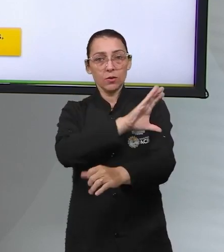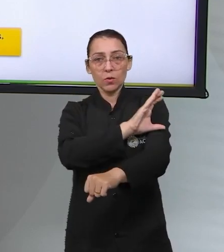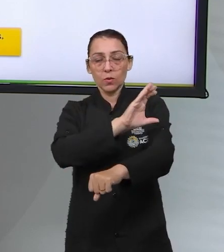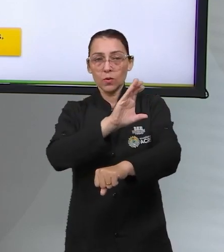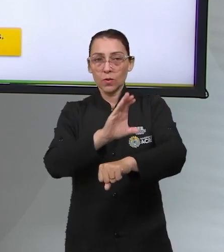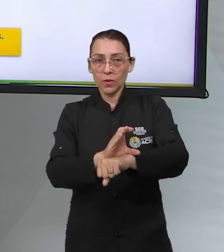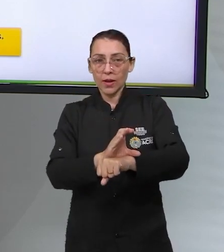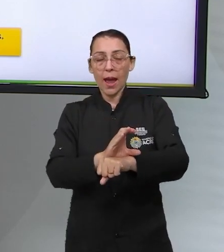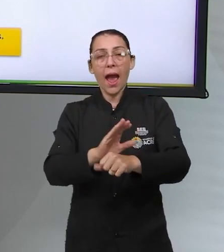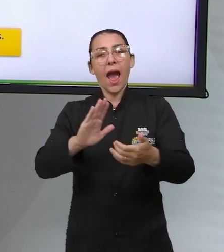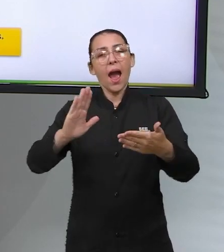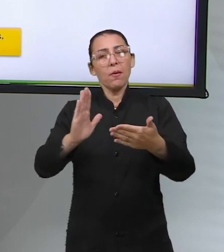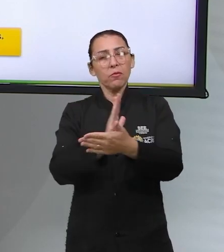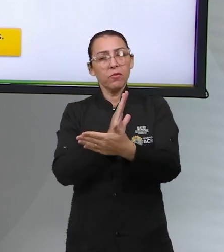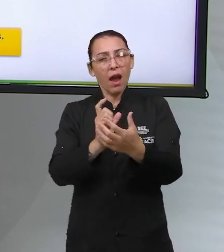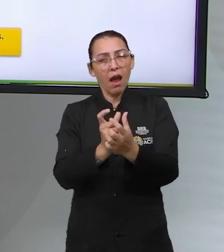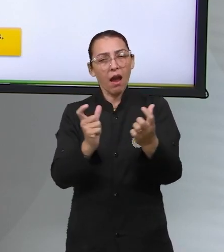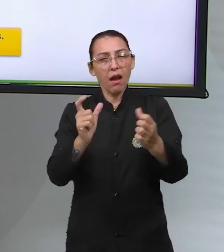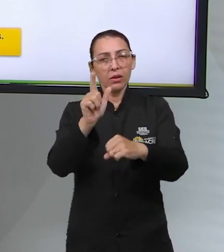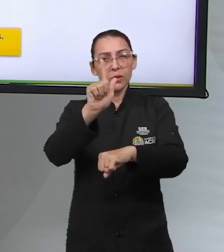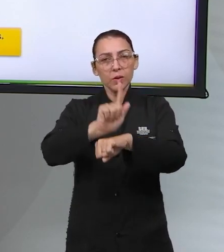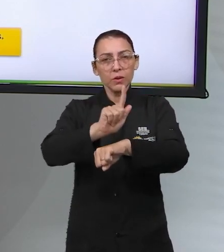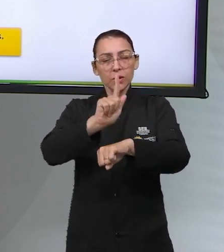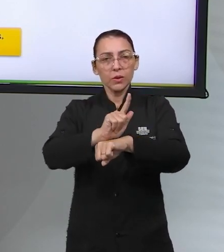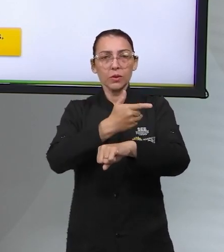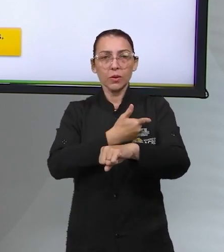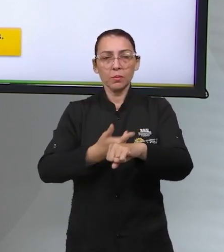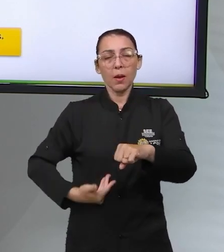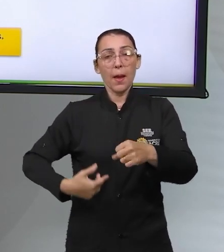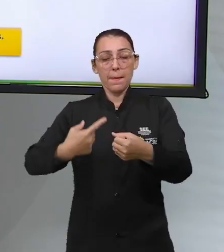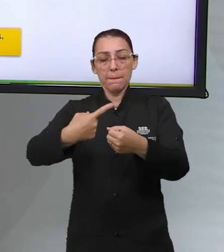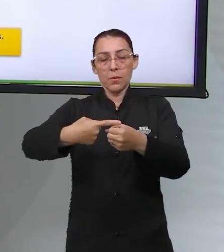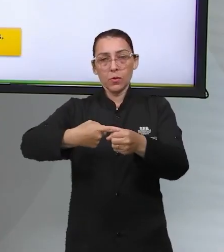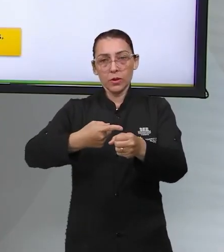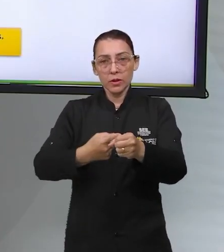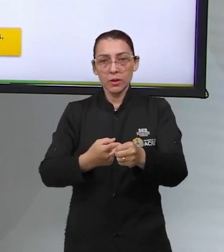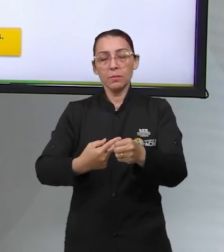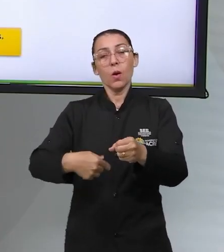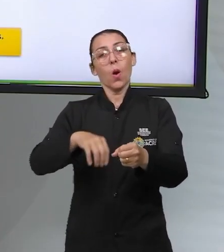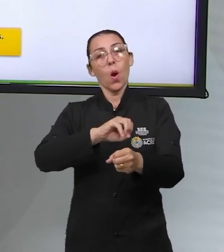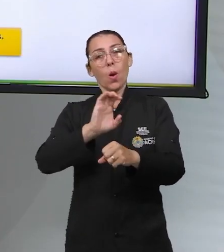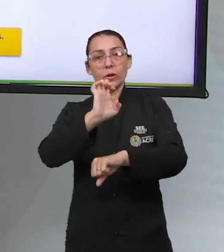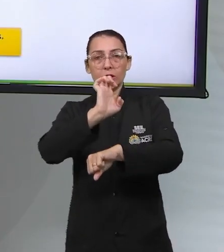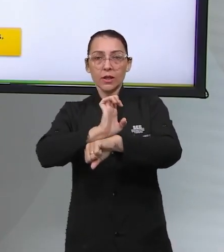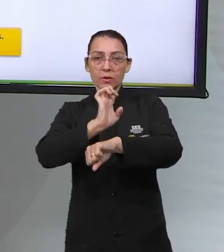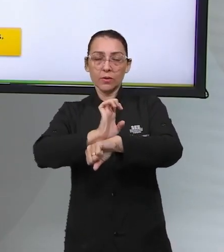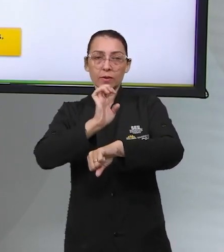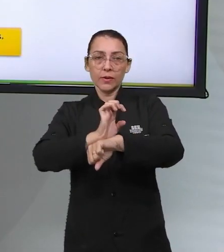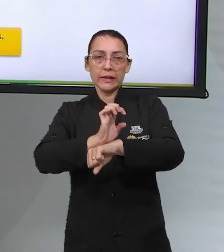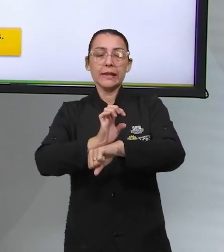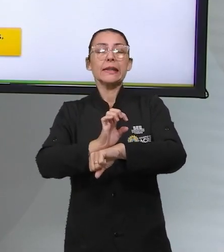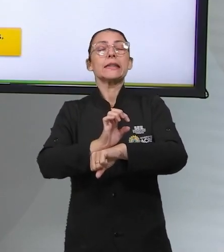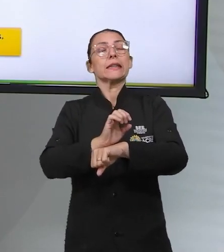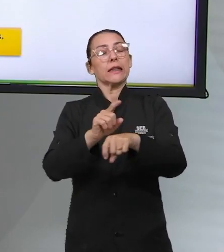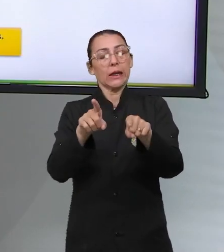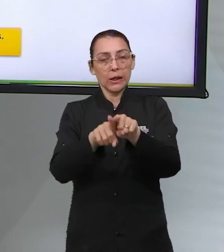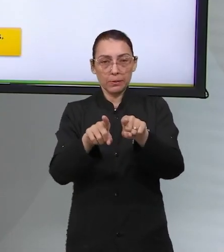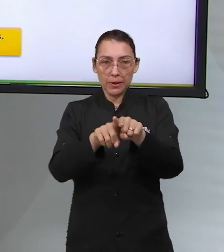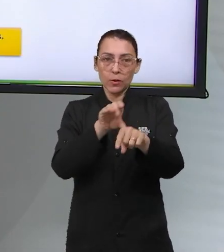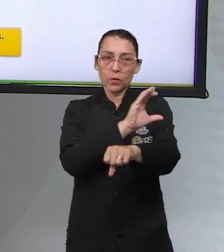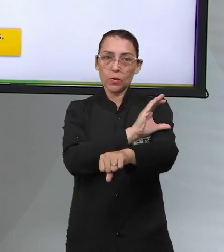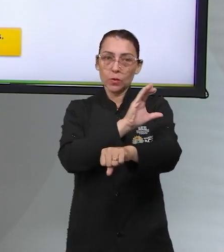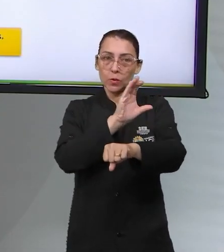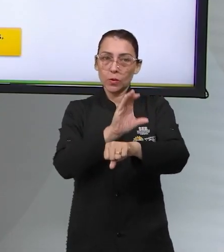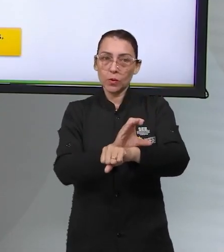Muitas gestões públicas, sejam elas municipais ou estaduais, tratam a cultura